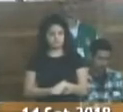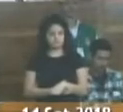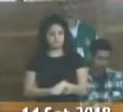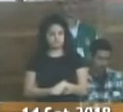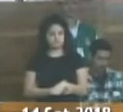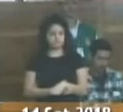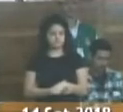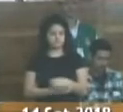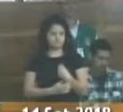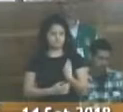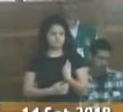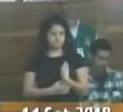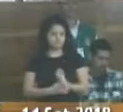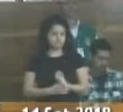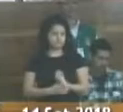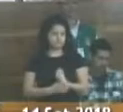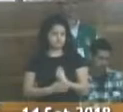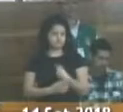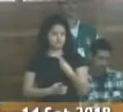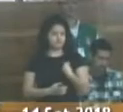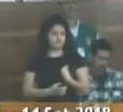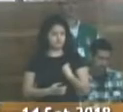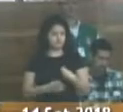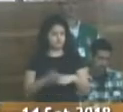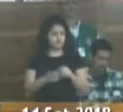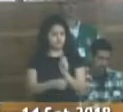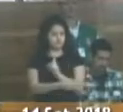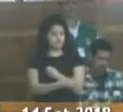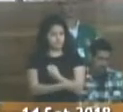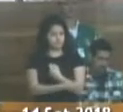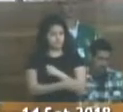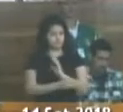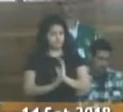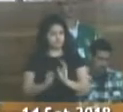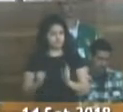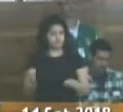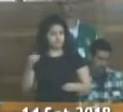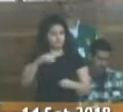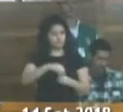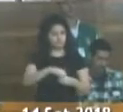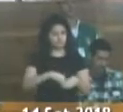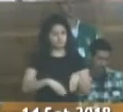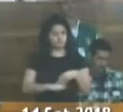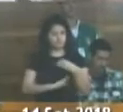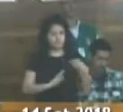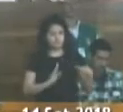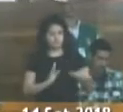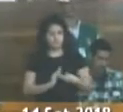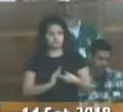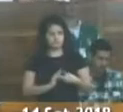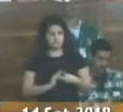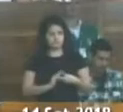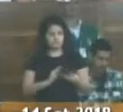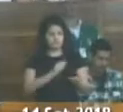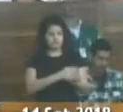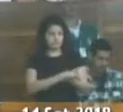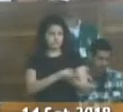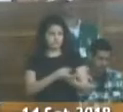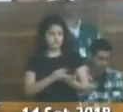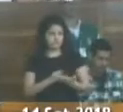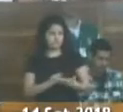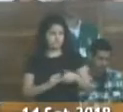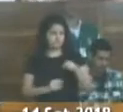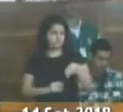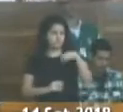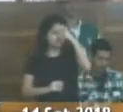Apesar que da gente ser do Quilombo, mas fazemos parte de toda essa demarcação, né? Aqui